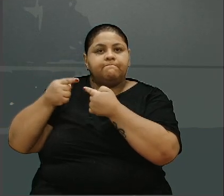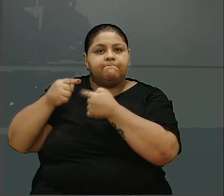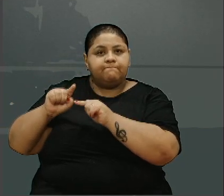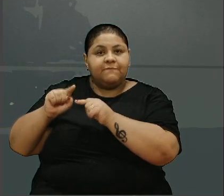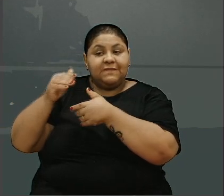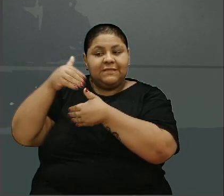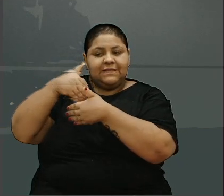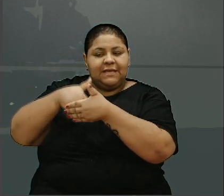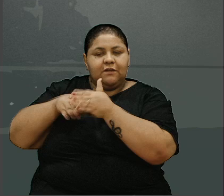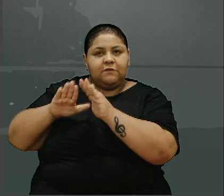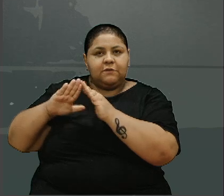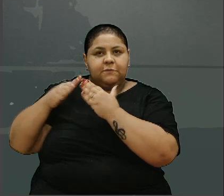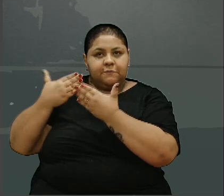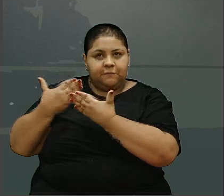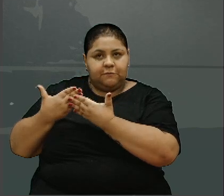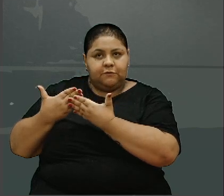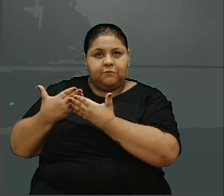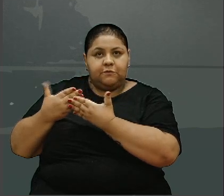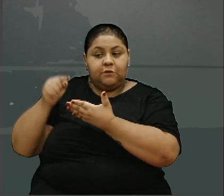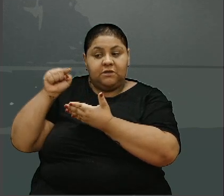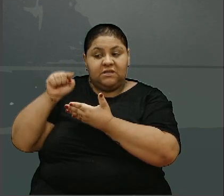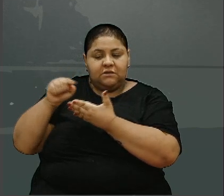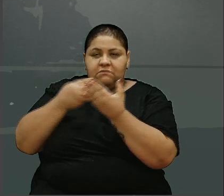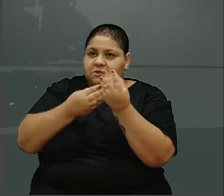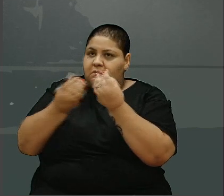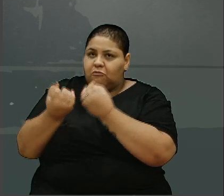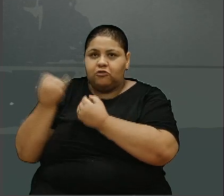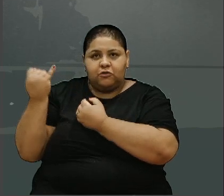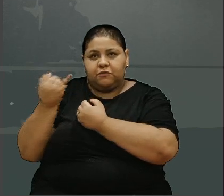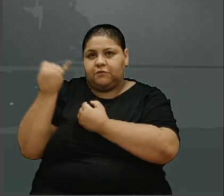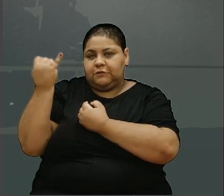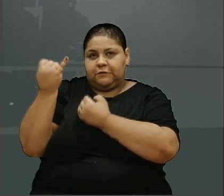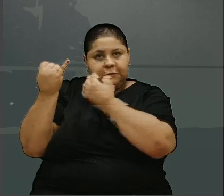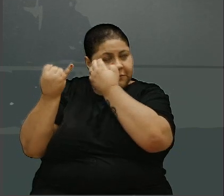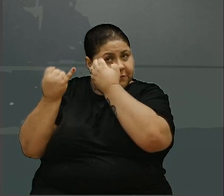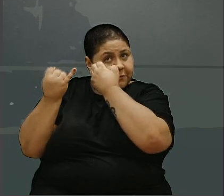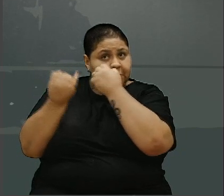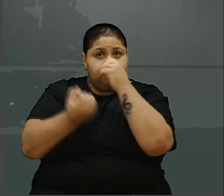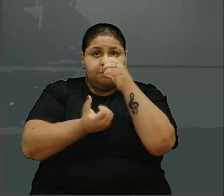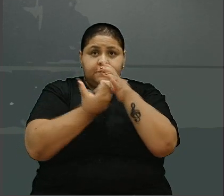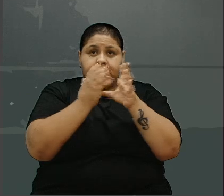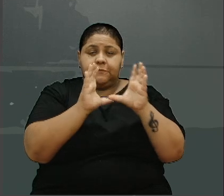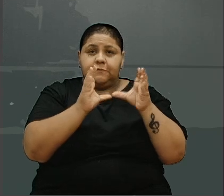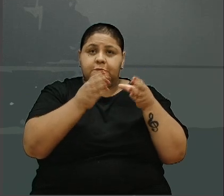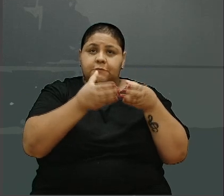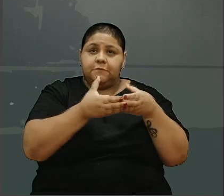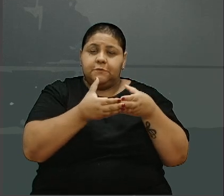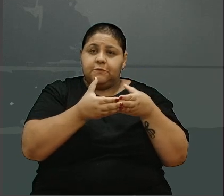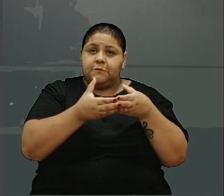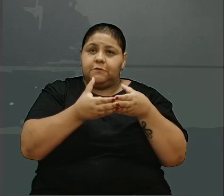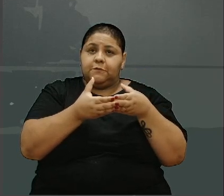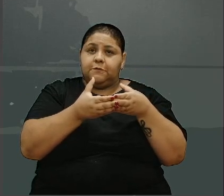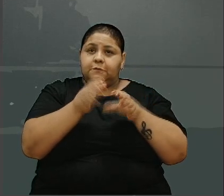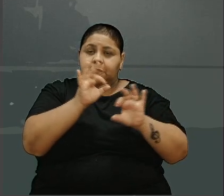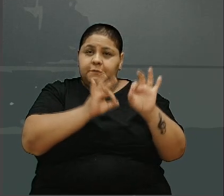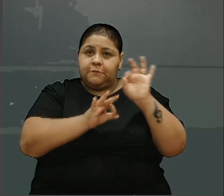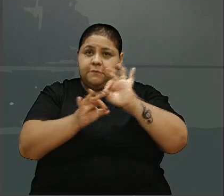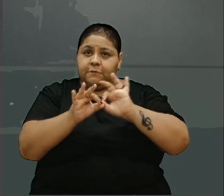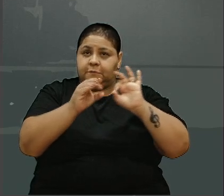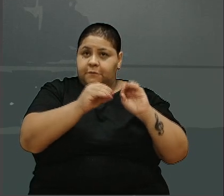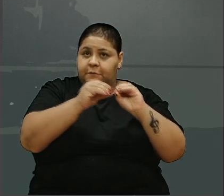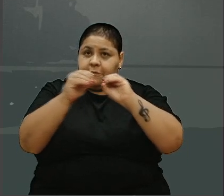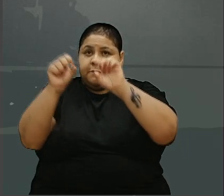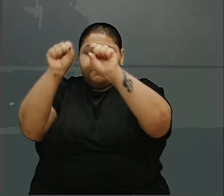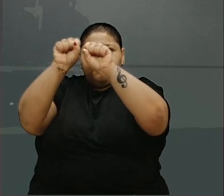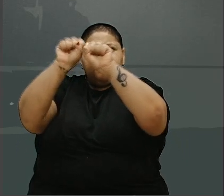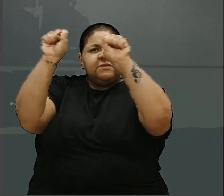da escola. Então, isso é muito importante. Criação da comissão para conduzir os encaminhamentos do sistema